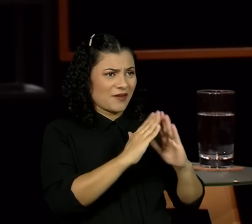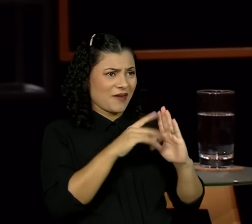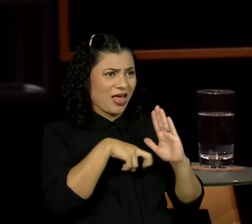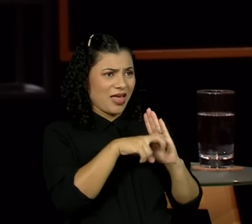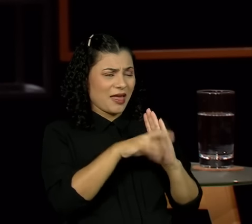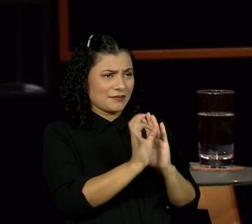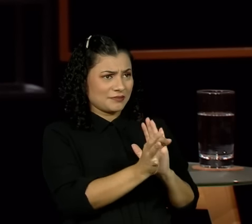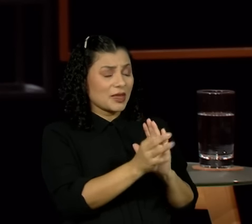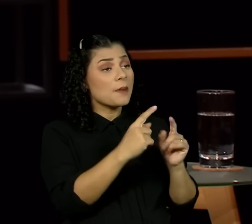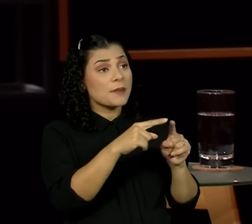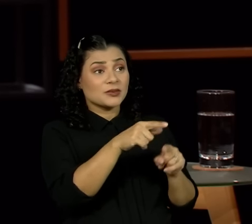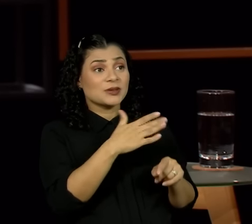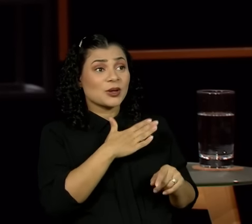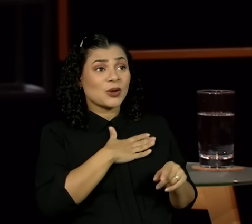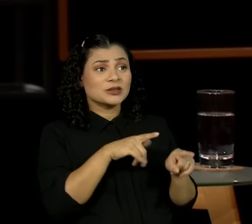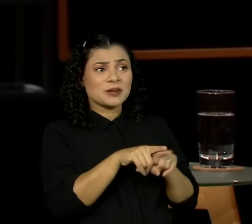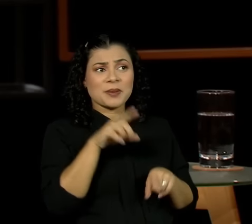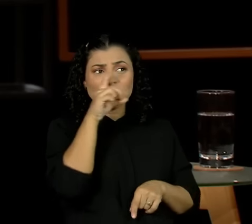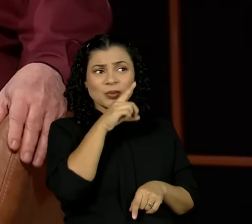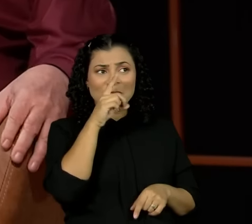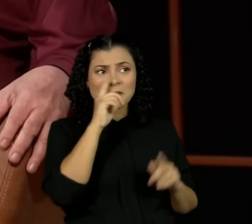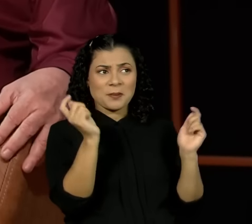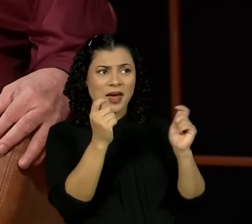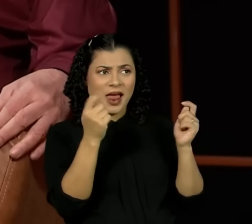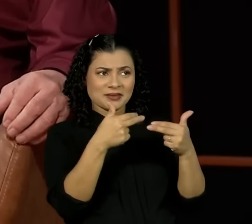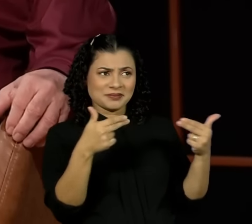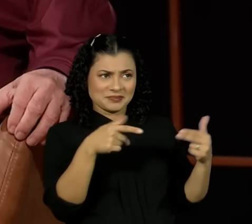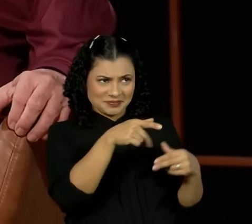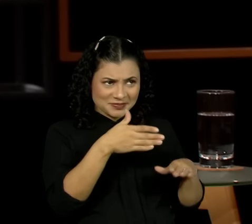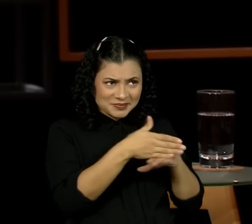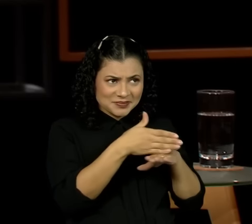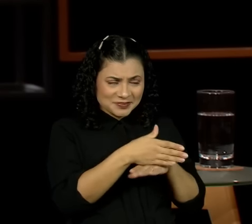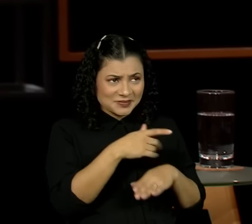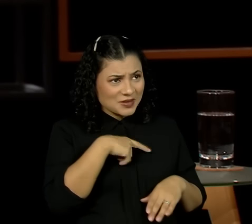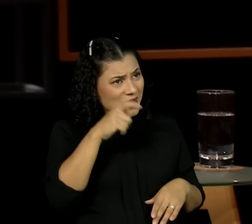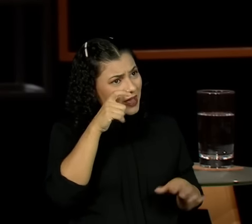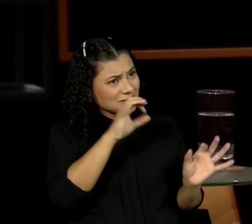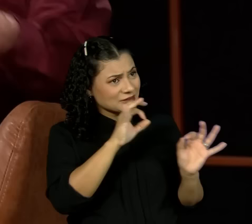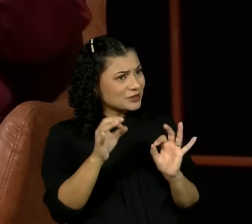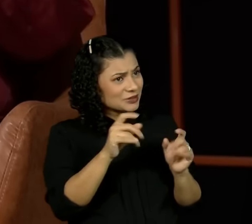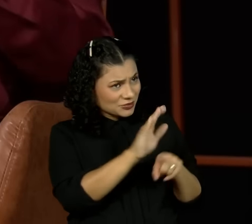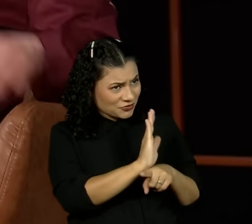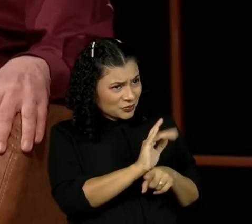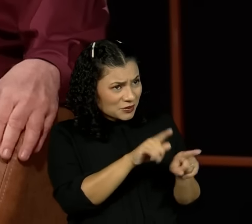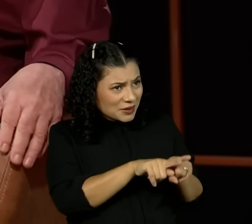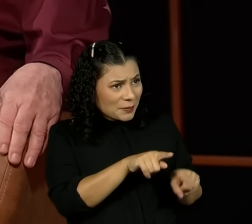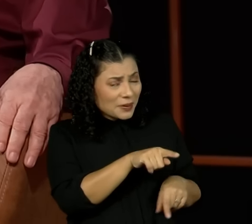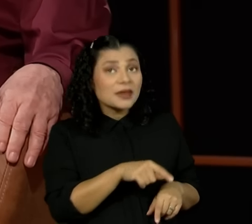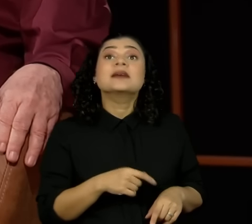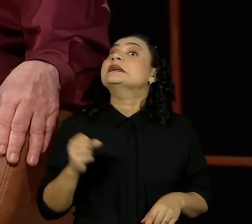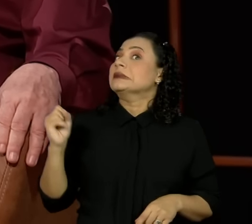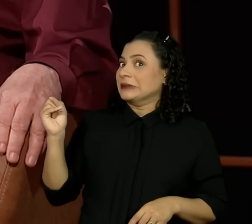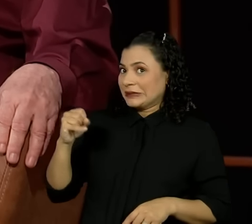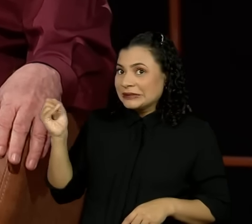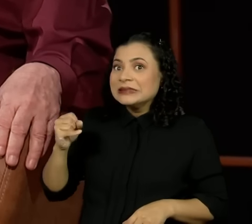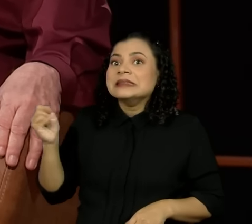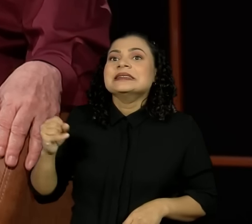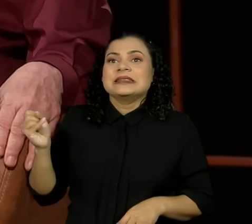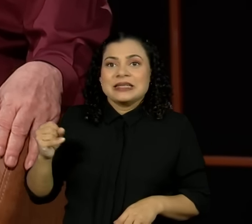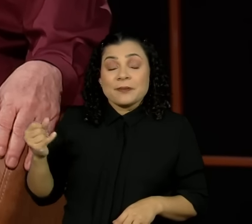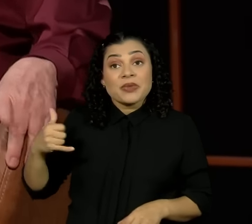era ligado nas matinês de domingo também, né? Sim. E o que você assistia? O que você O curtia? cinema. Pra você contar uma história interessante. Quando eu